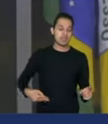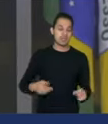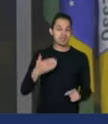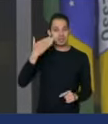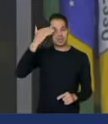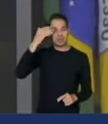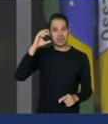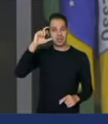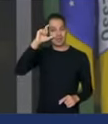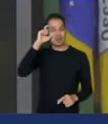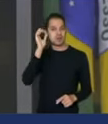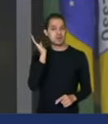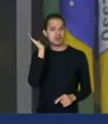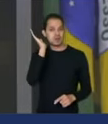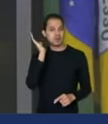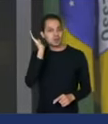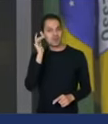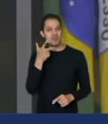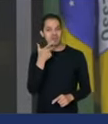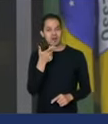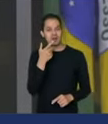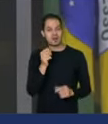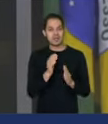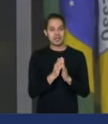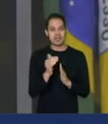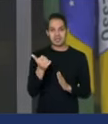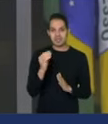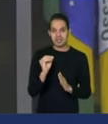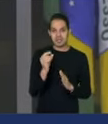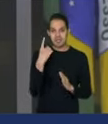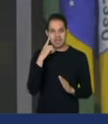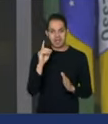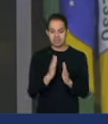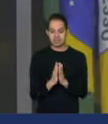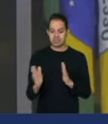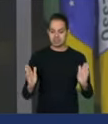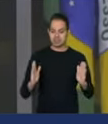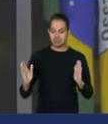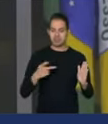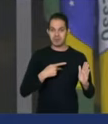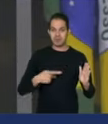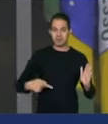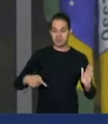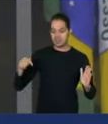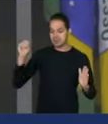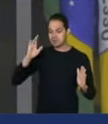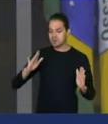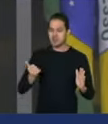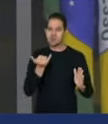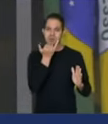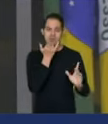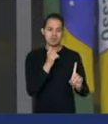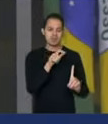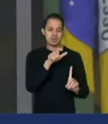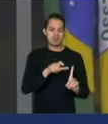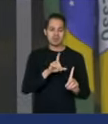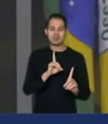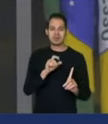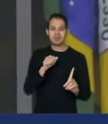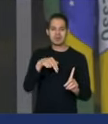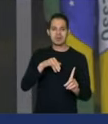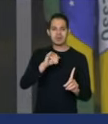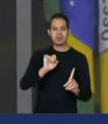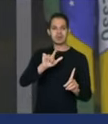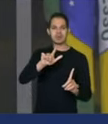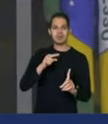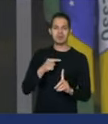aqui que ela dá 10 dias para a presidência da República explicar o perdão a Daniel Silveira. Isso é uma piada, isso só